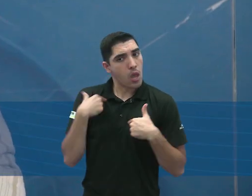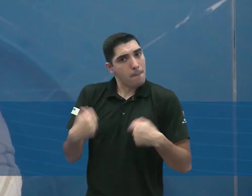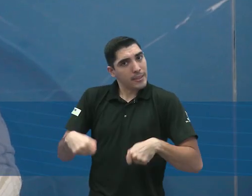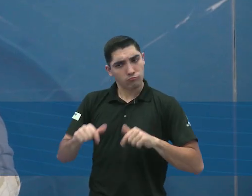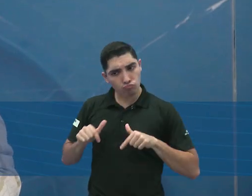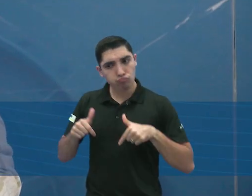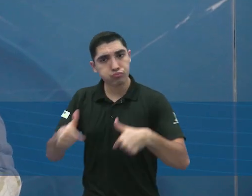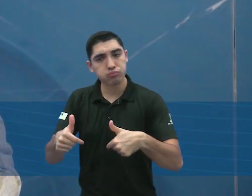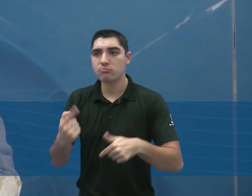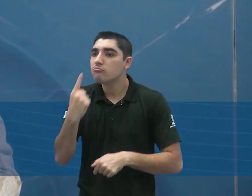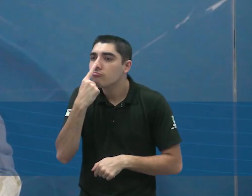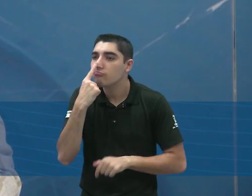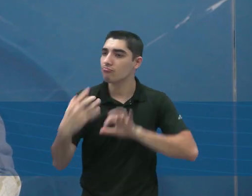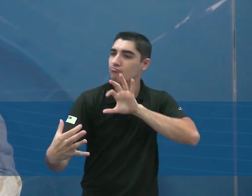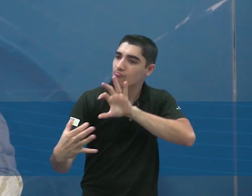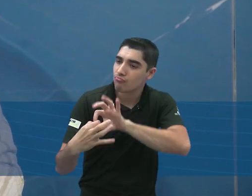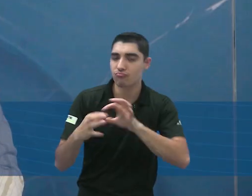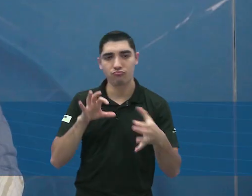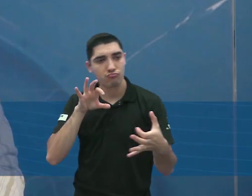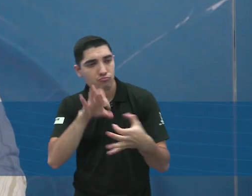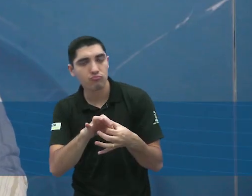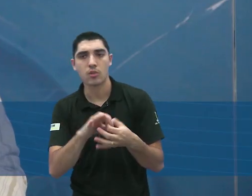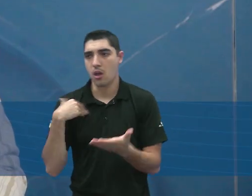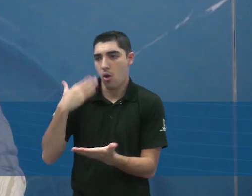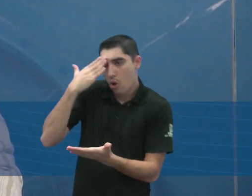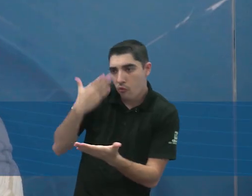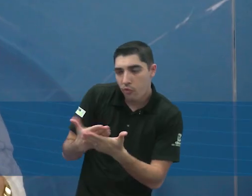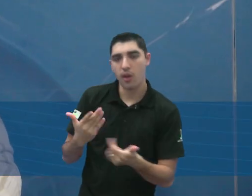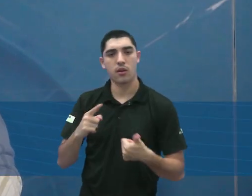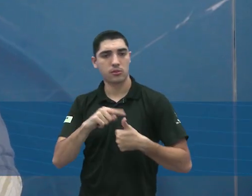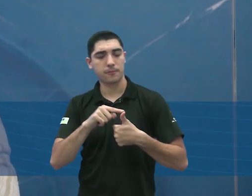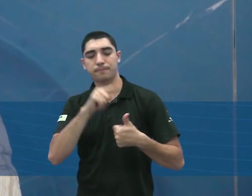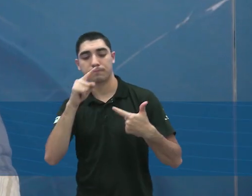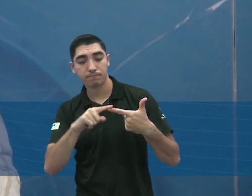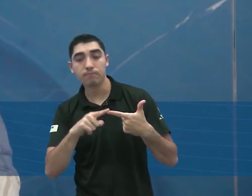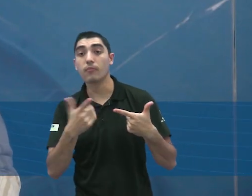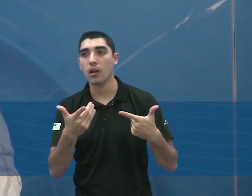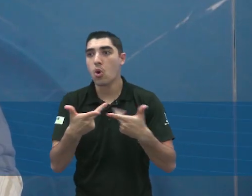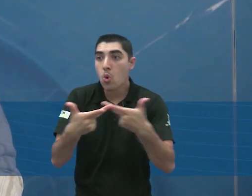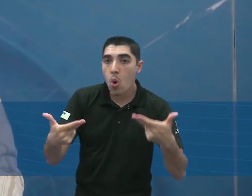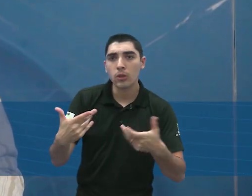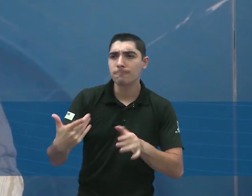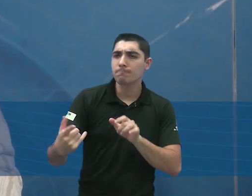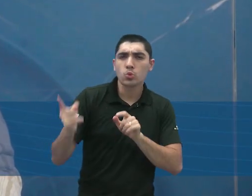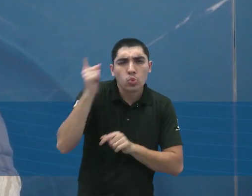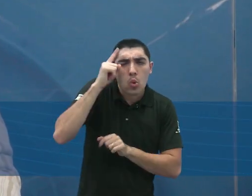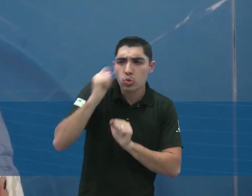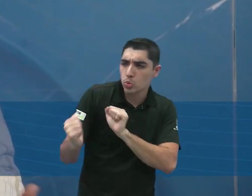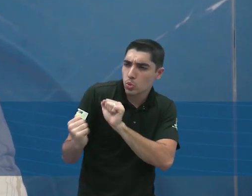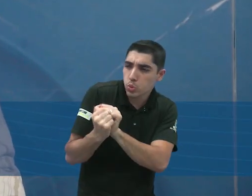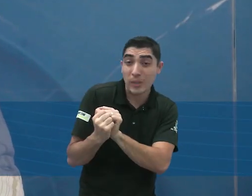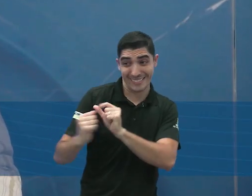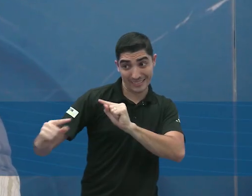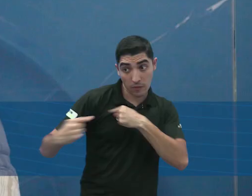realmente laços e vínculos fortes, né? Vínculos de confiança, vínculos que se sustentem no dia a dia do trabalho, né? Os desafios